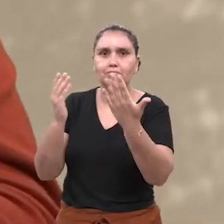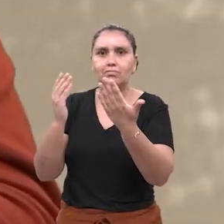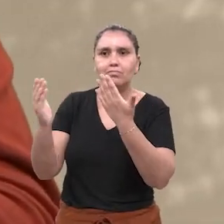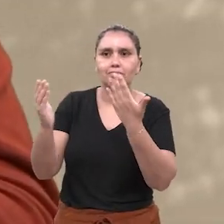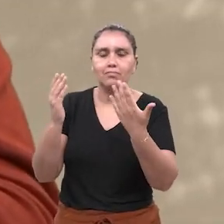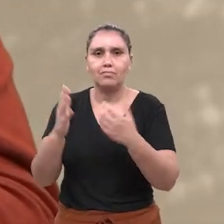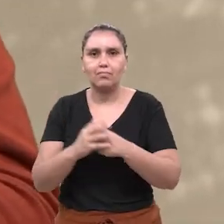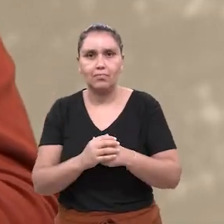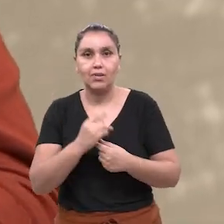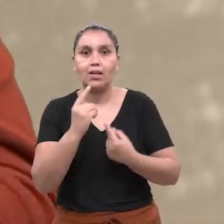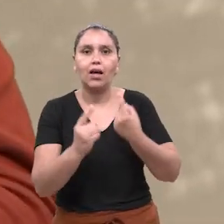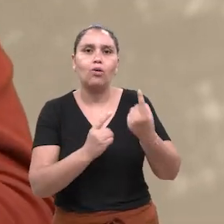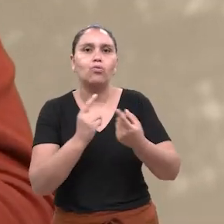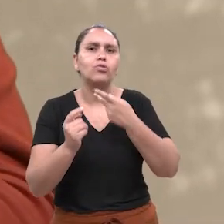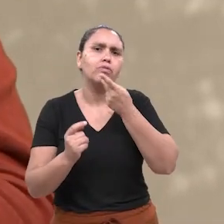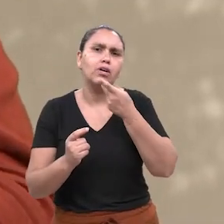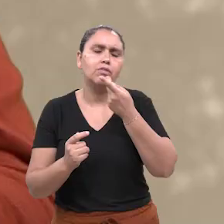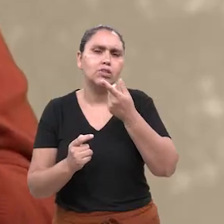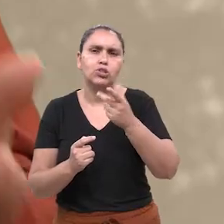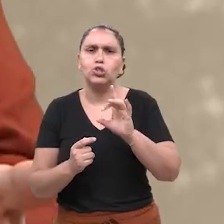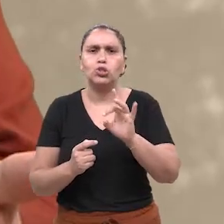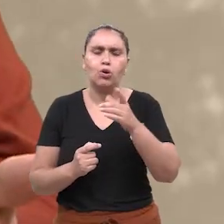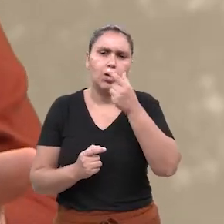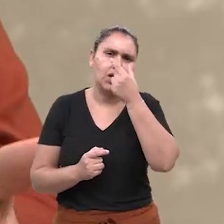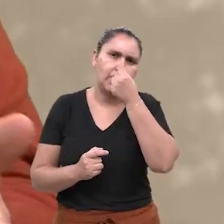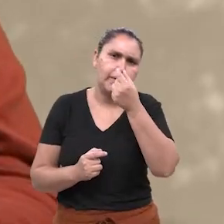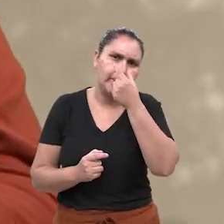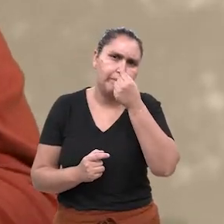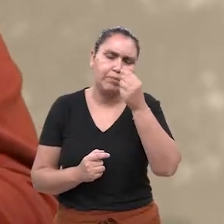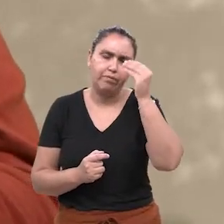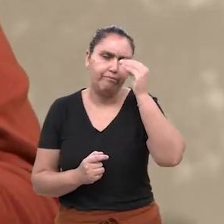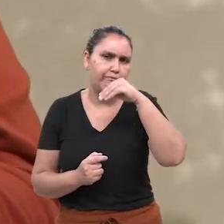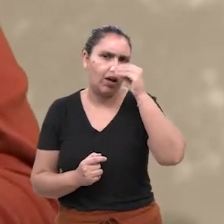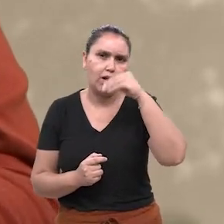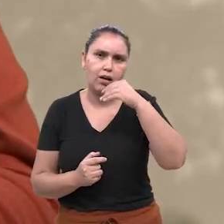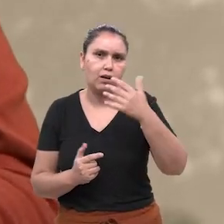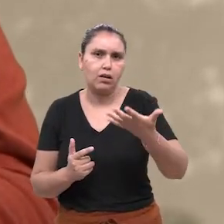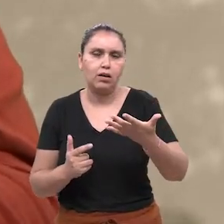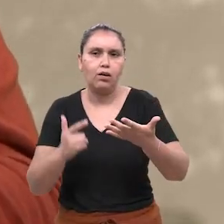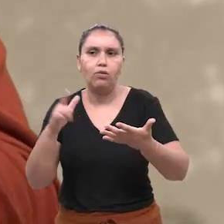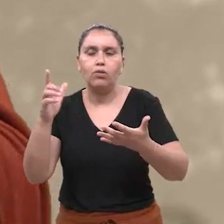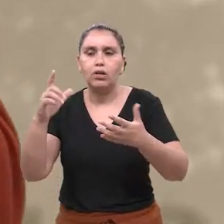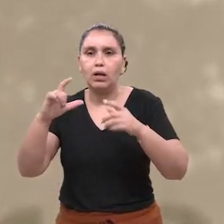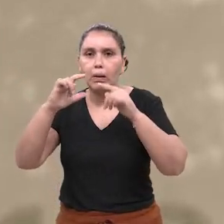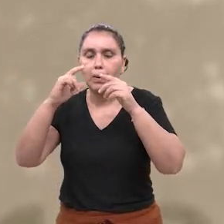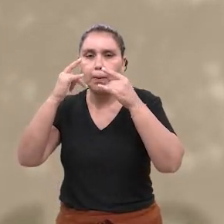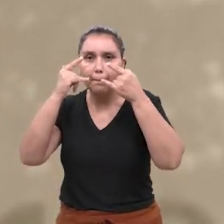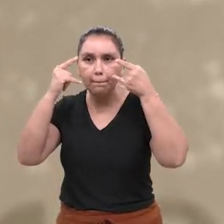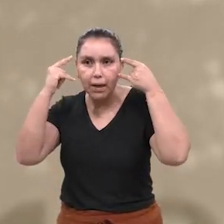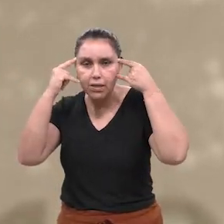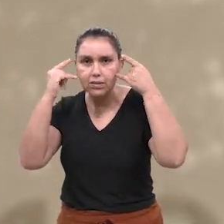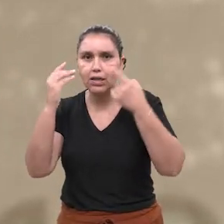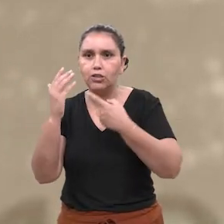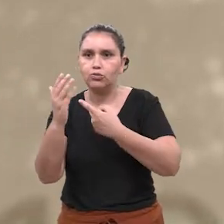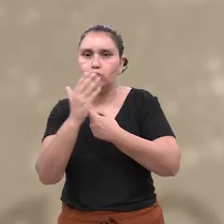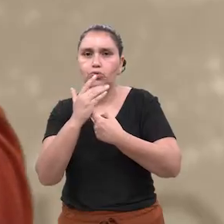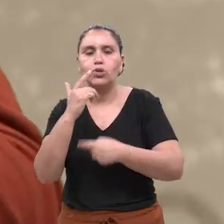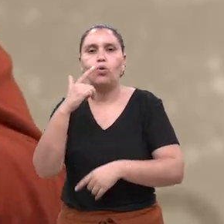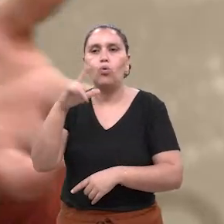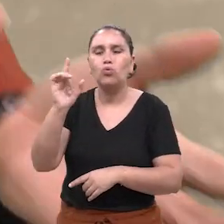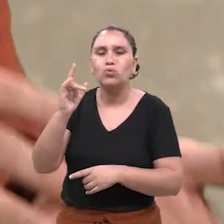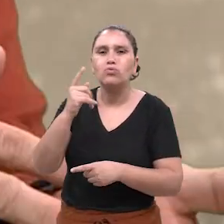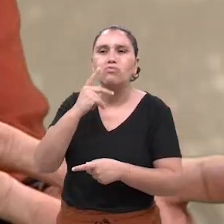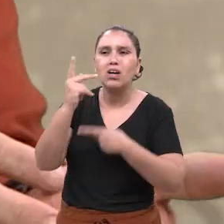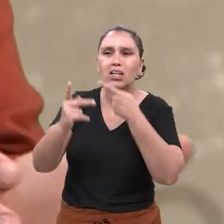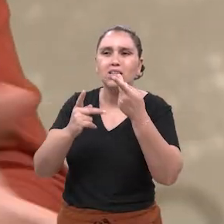Aí tinha médicos que diziam que era uma gripe, tinha médico que dizia que a máscara ajudava, tinha médico